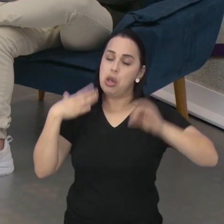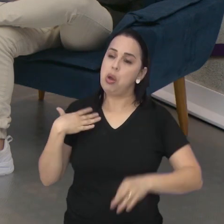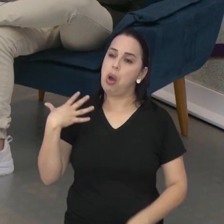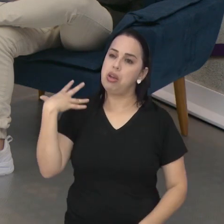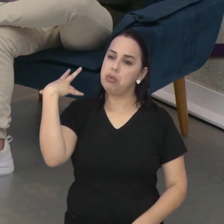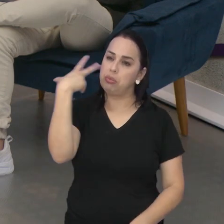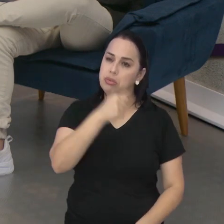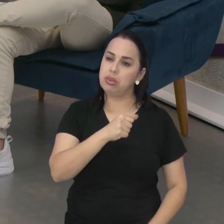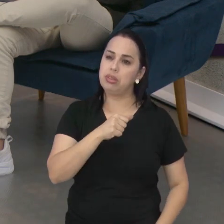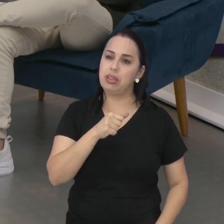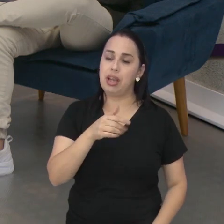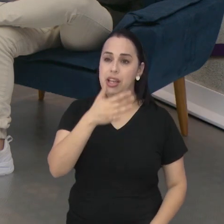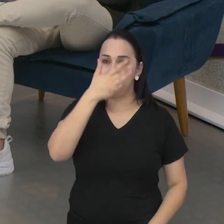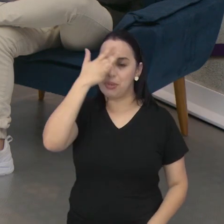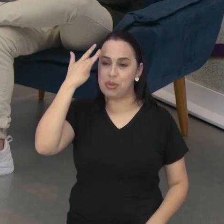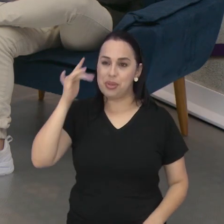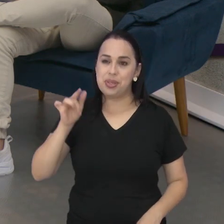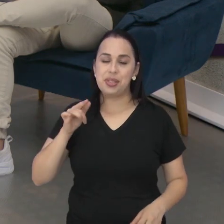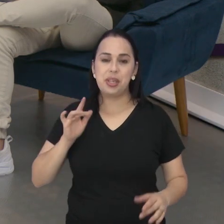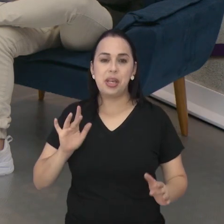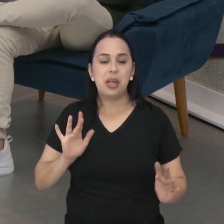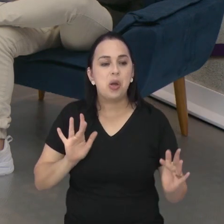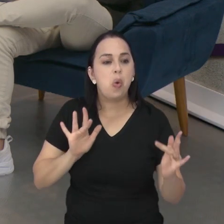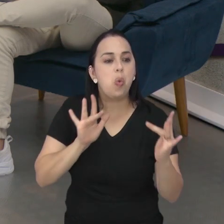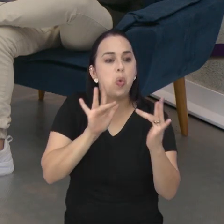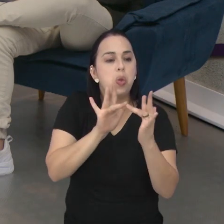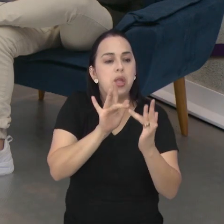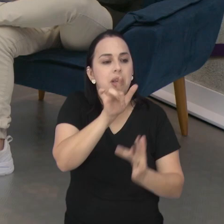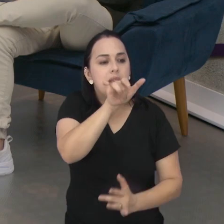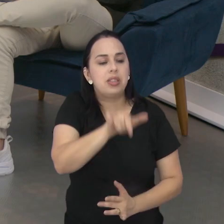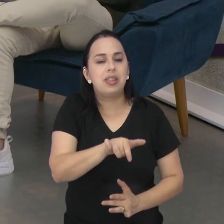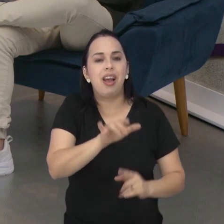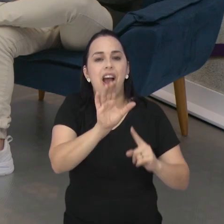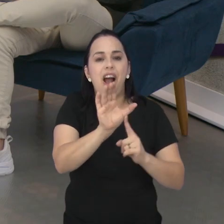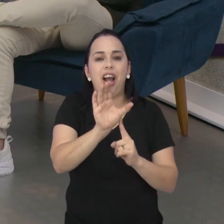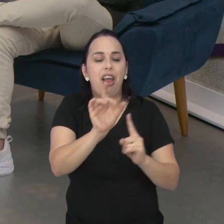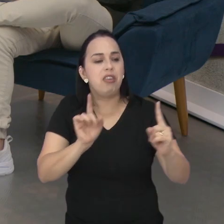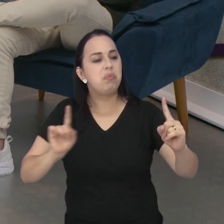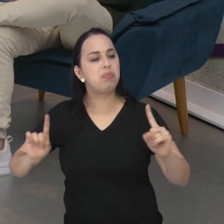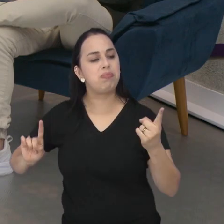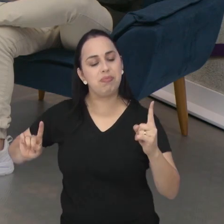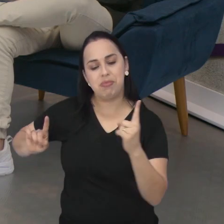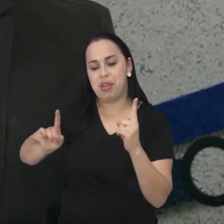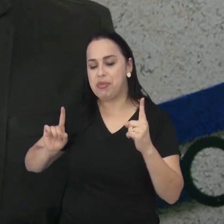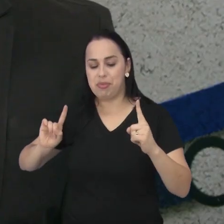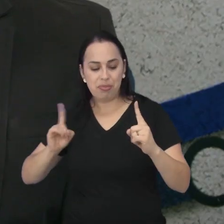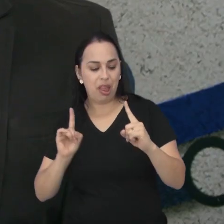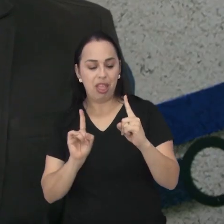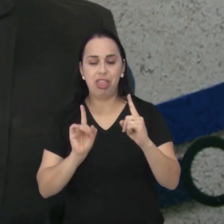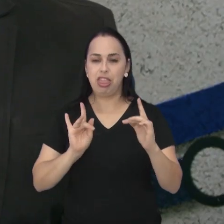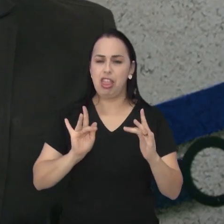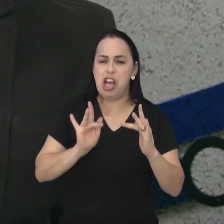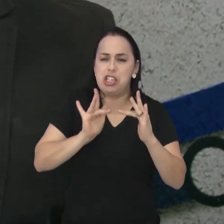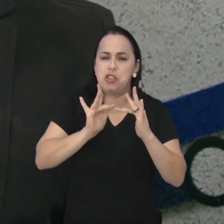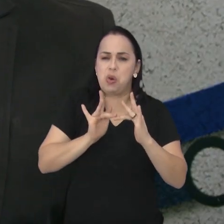nessa área, elas se ligam muito às pessoas, né? Porque são as clientes que vão, os clientes que